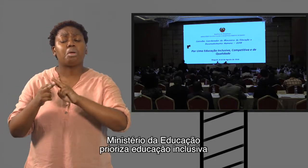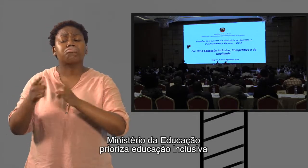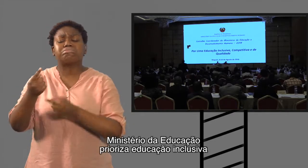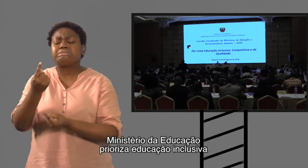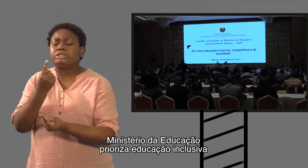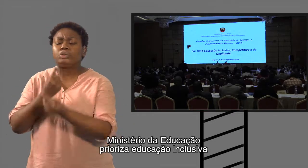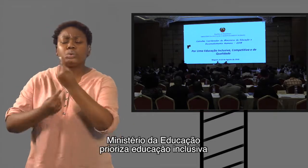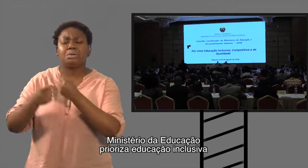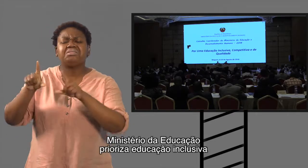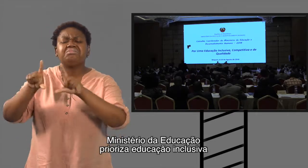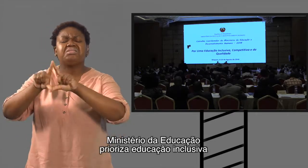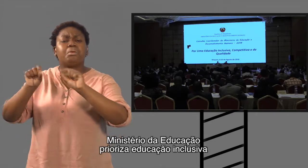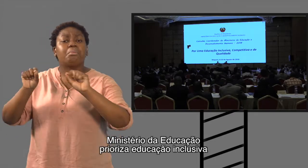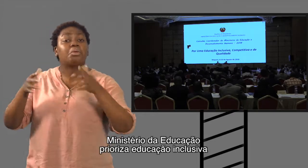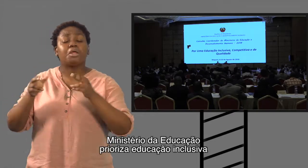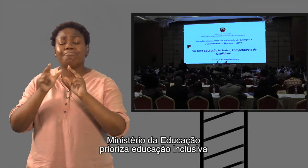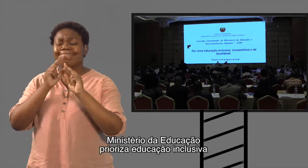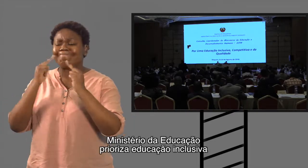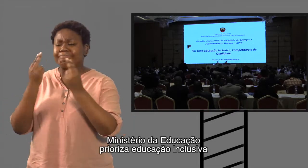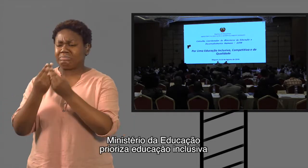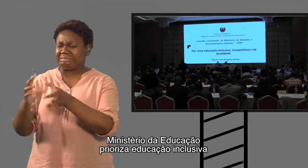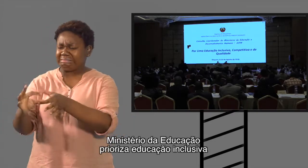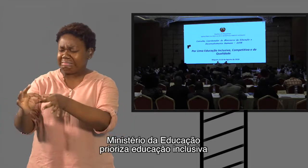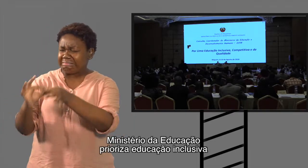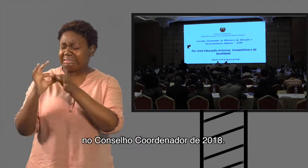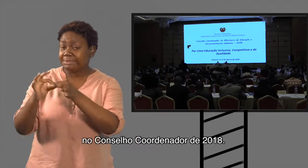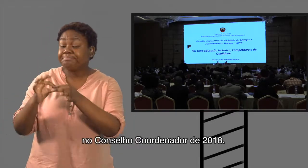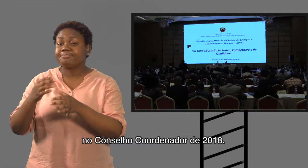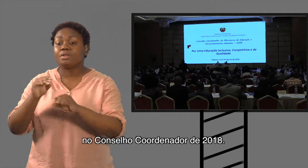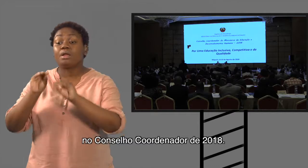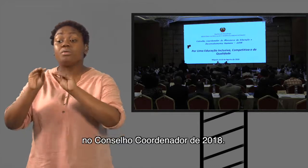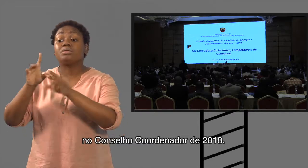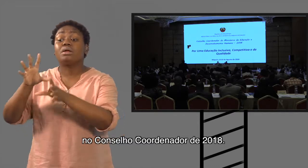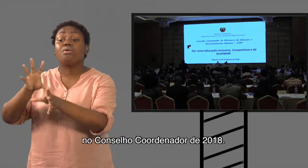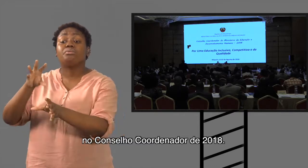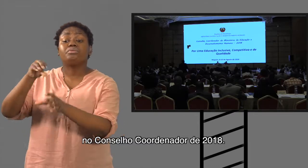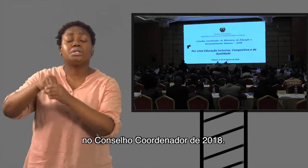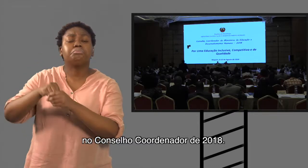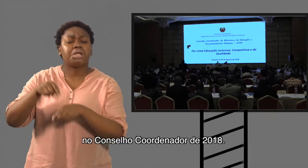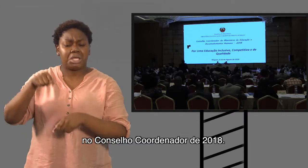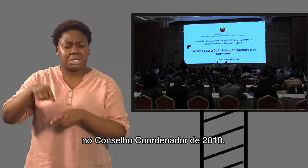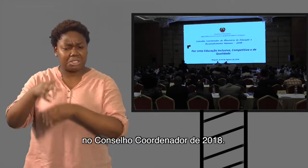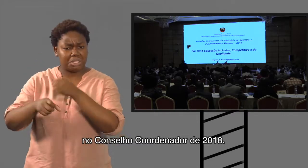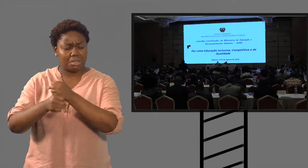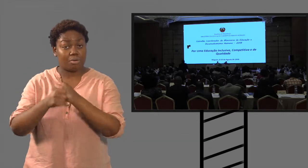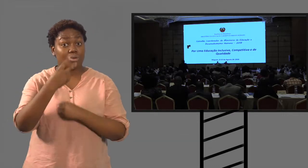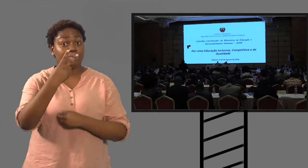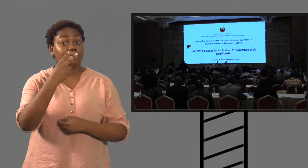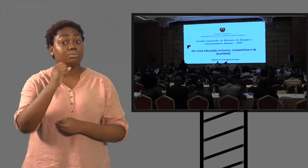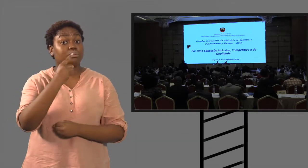Ministério da Educação prioriza a educação inclusiva no Conselho Coordenador de 2018.